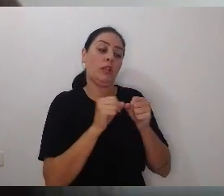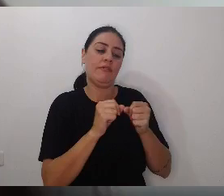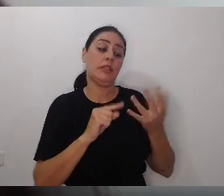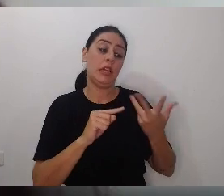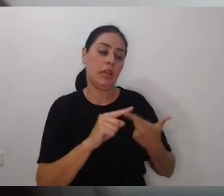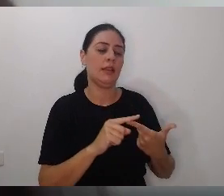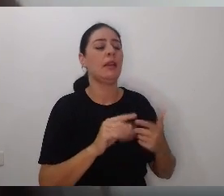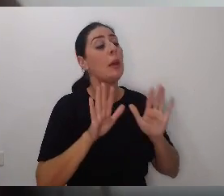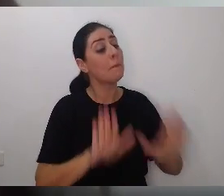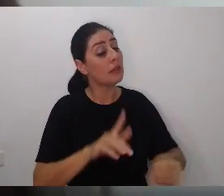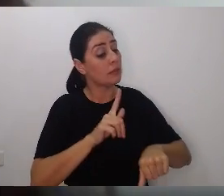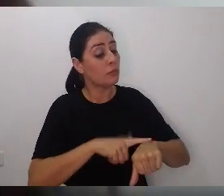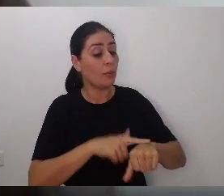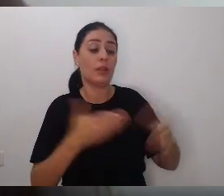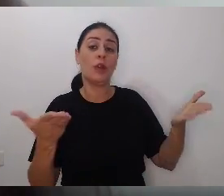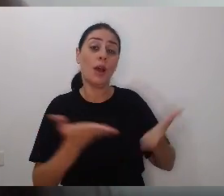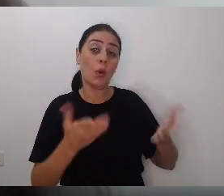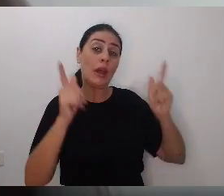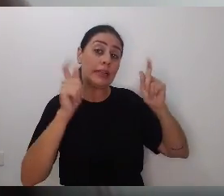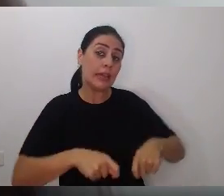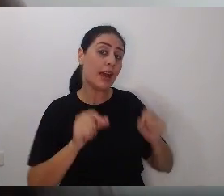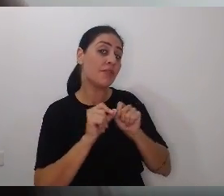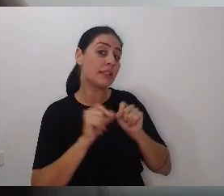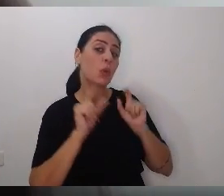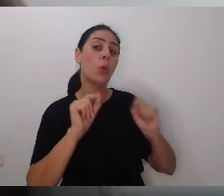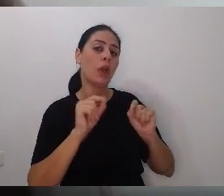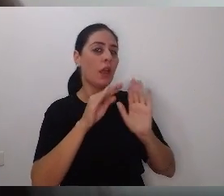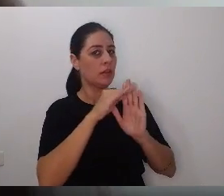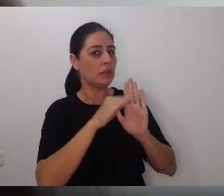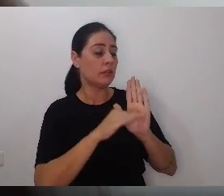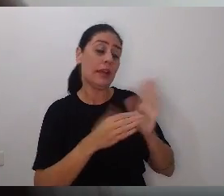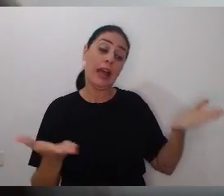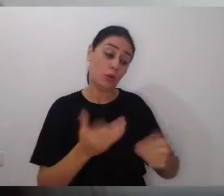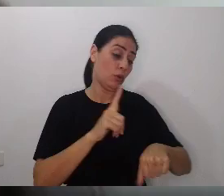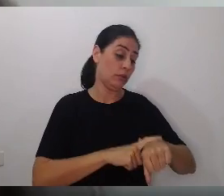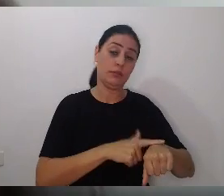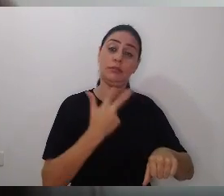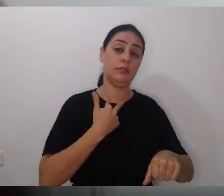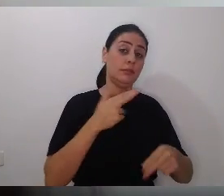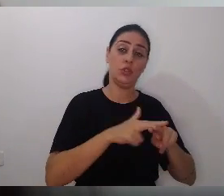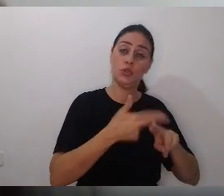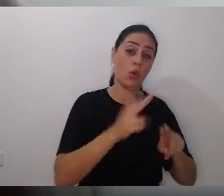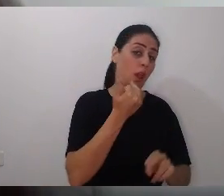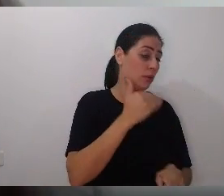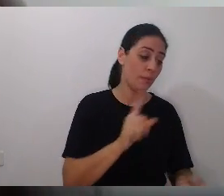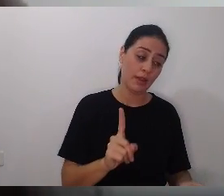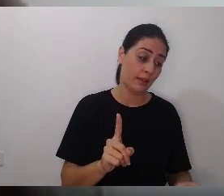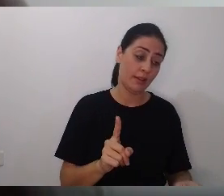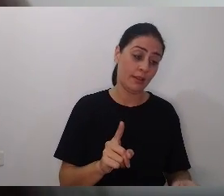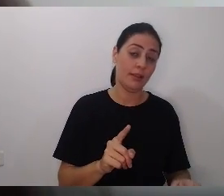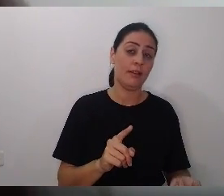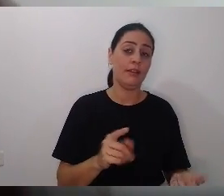entendo que você está se sentindo frustrado, eu entendo que você está se sentindo triste, eu entendo que você fica com raiva quando você não pode fazer as coisas que você